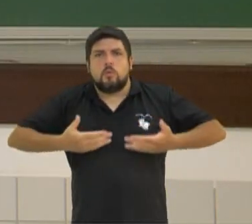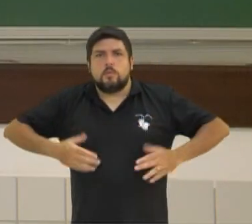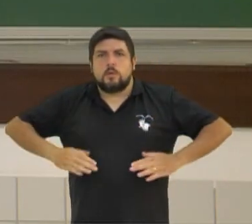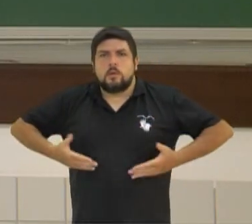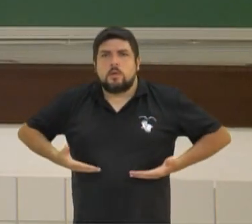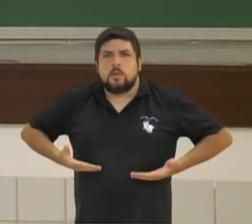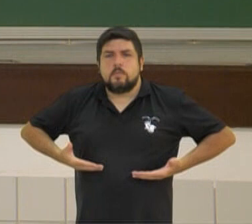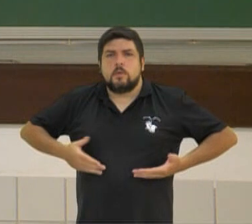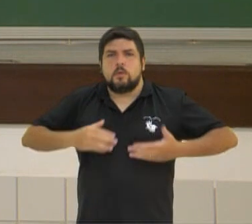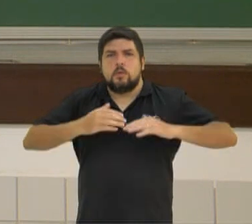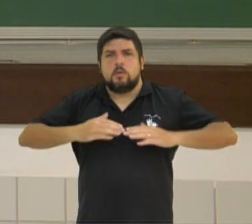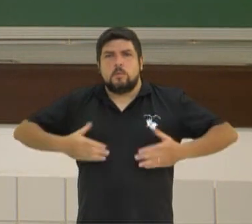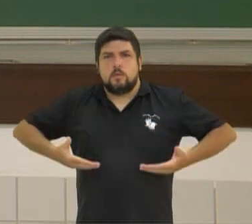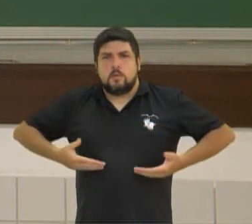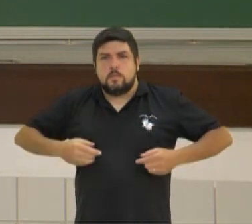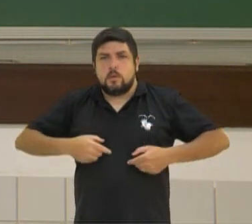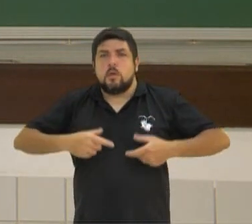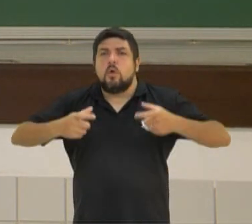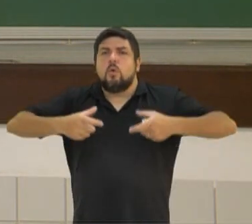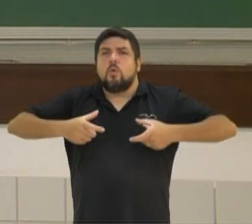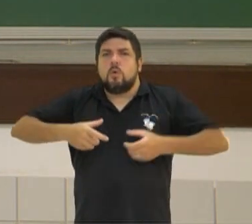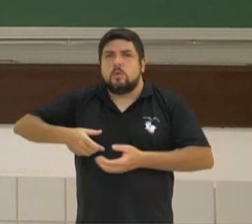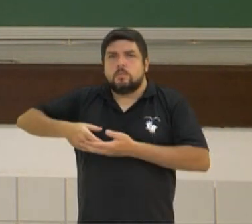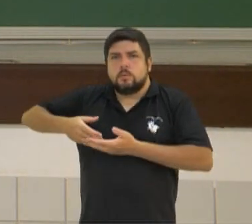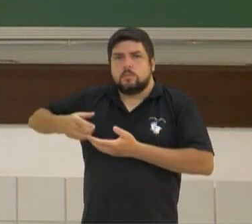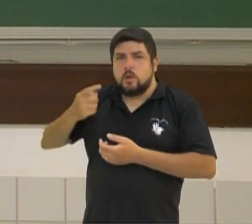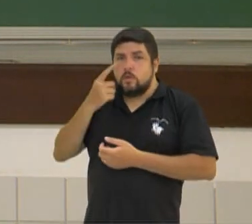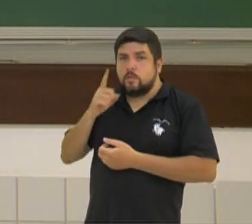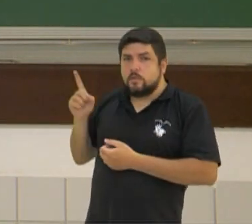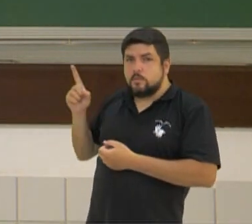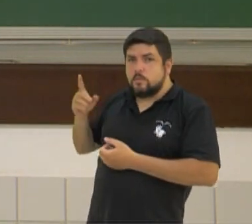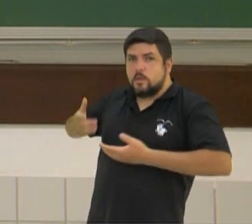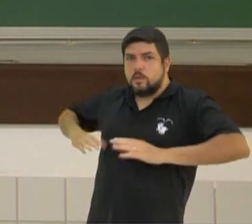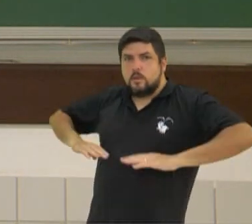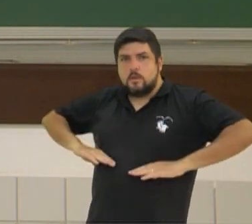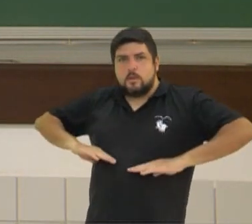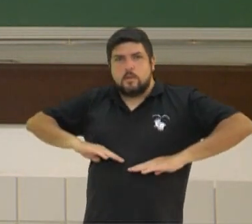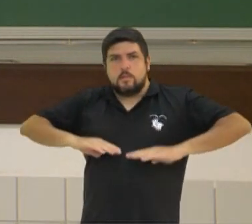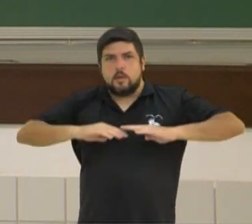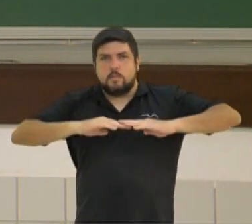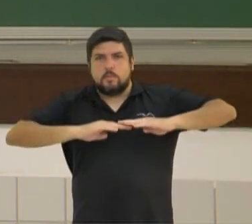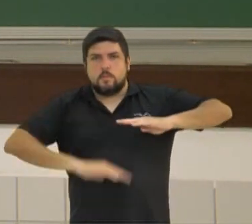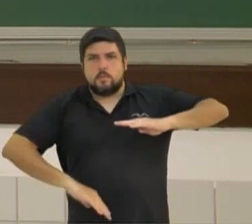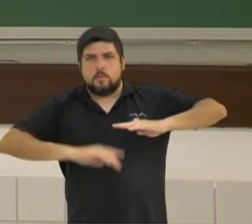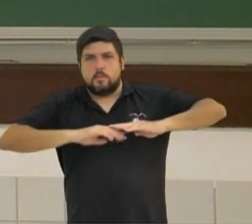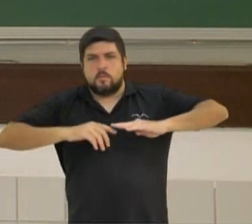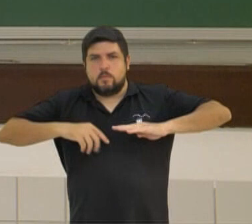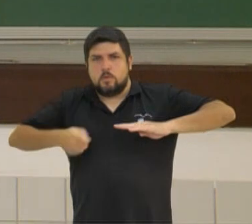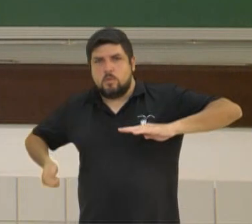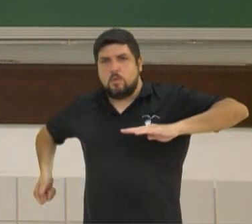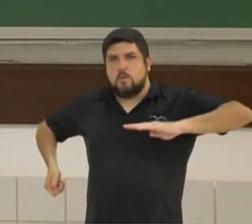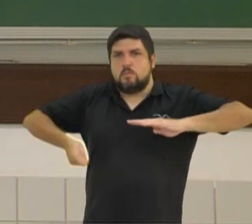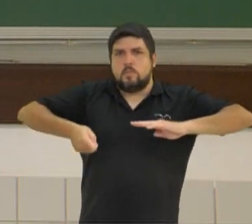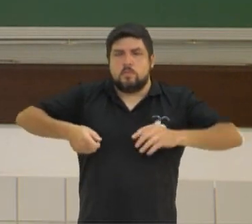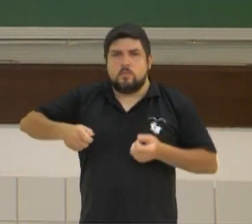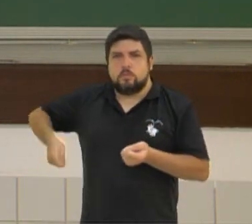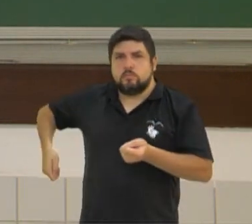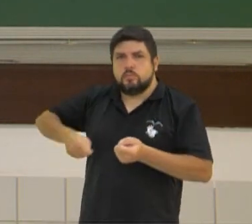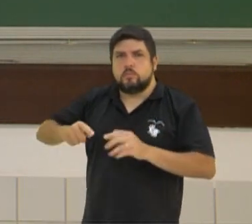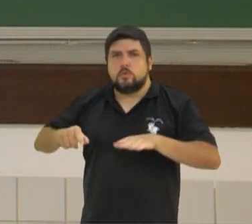feito sempre com a peteca abaixo da linha da cintura. Então, essa é a maneira de se fazer o saque e ele deve ser